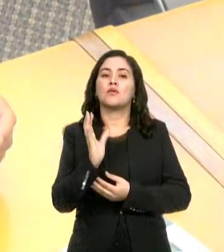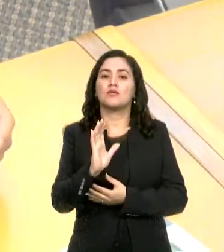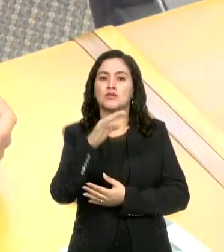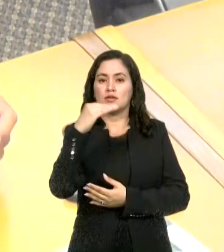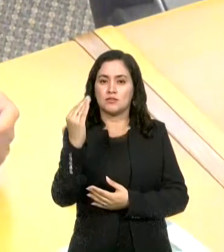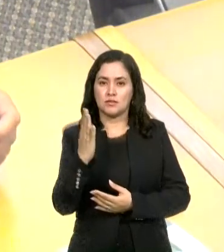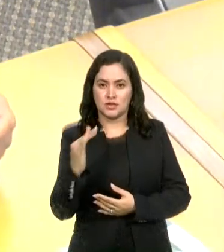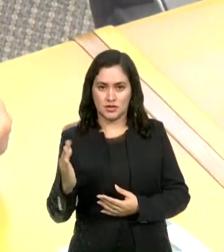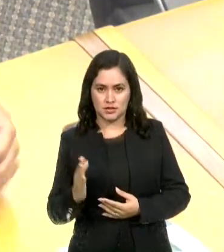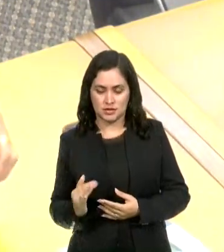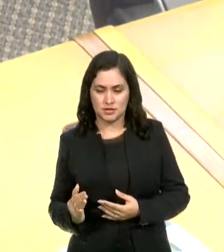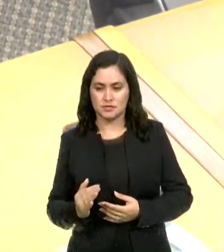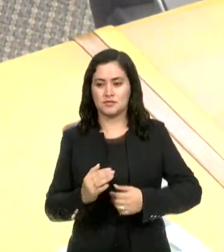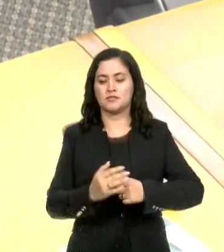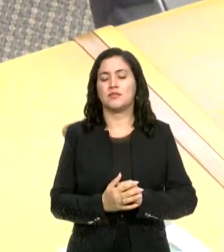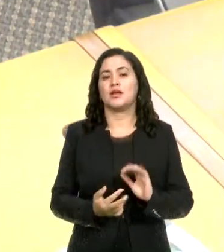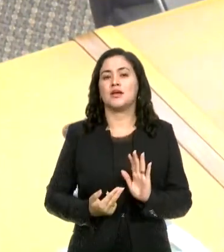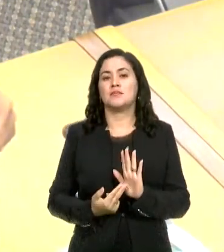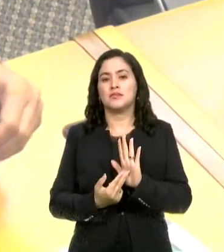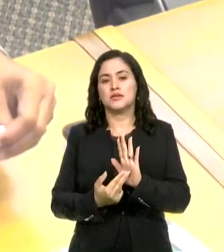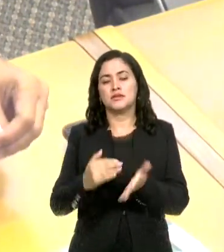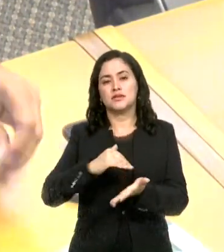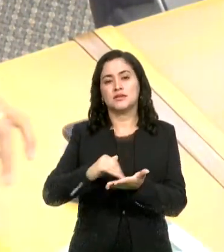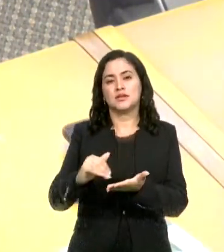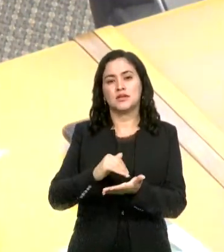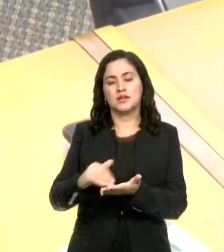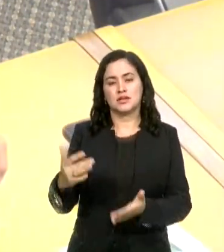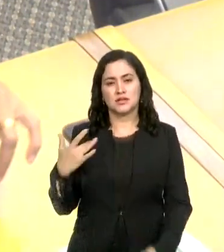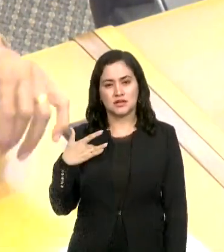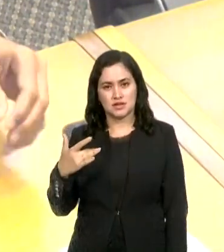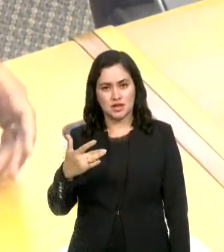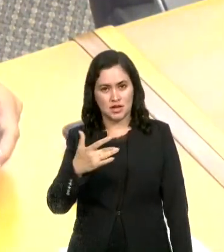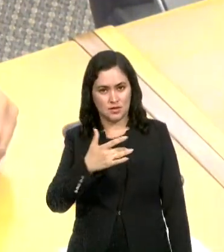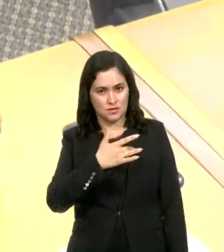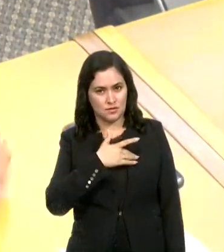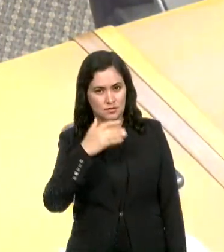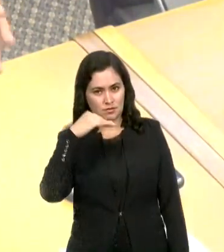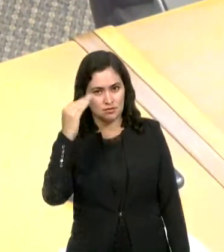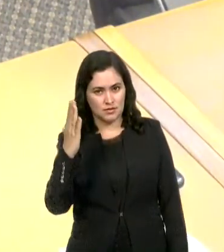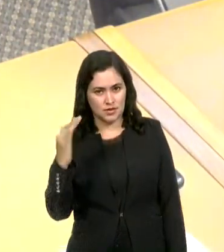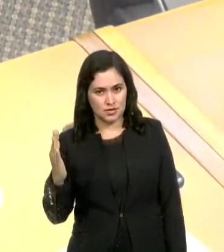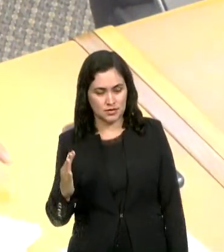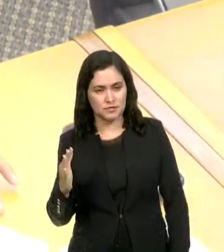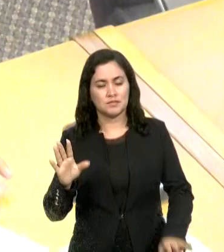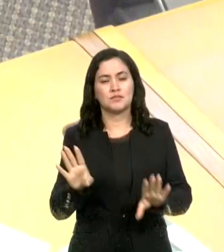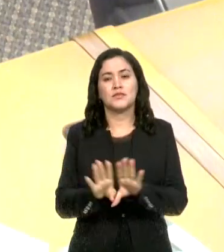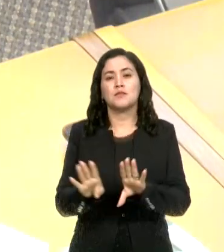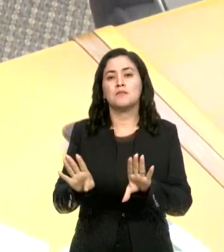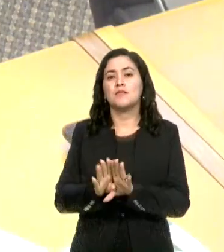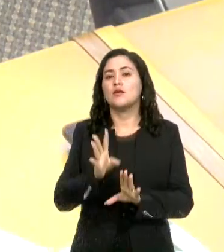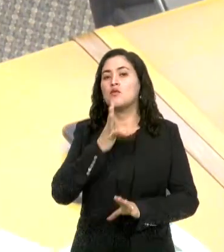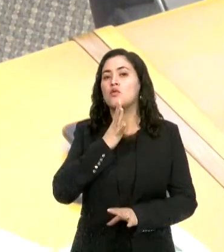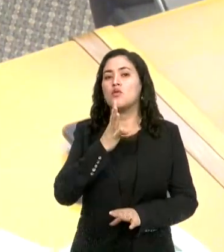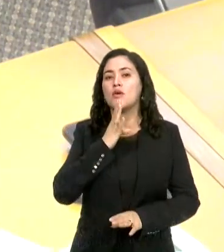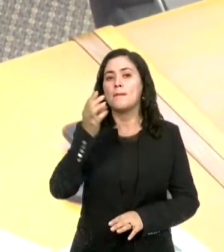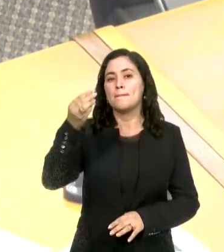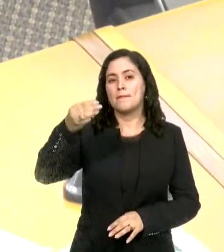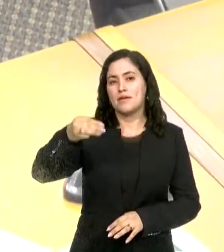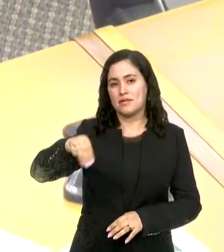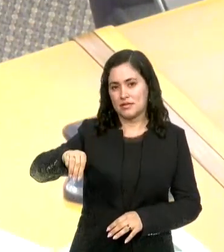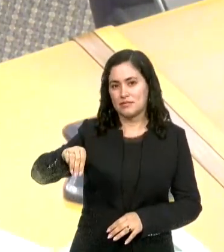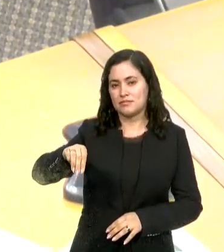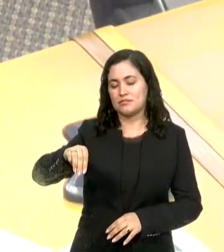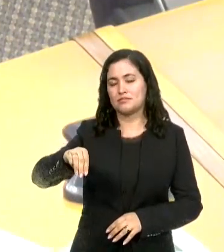nacionalmente, representando os secretários de saúde de todo o Brasil, como também conhece a realidade do Maranhão. E